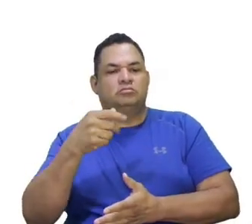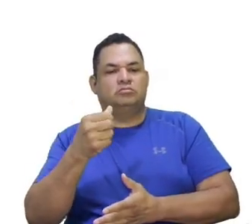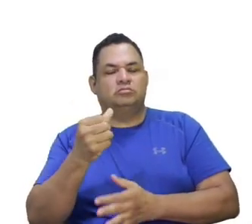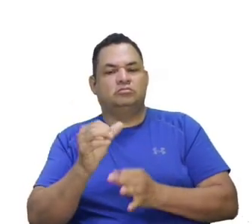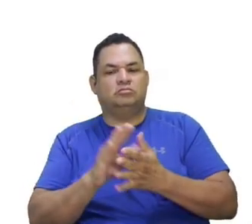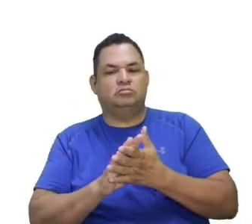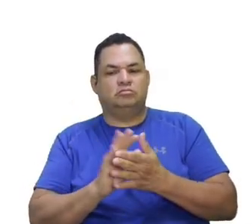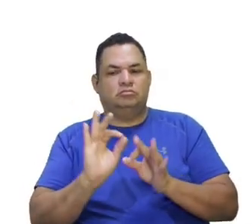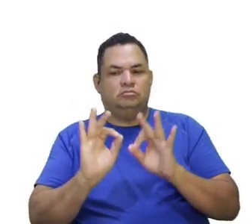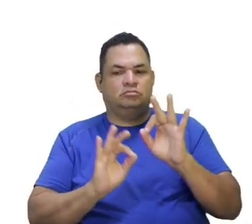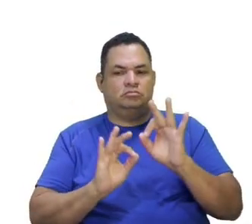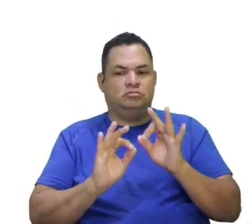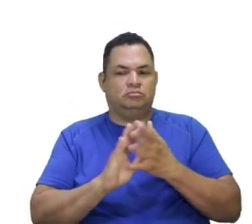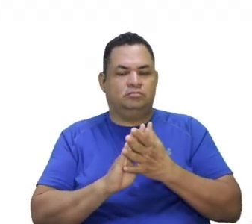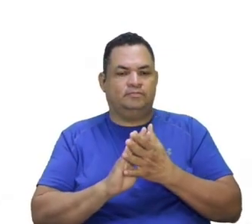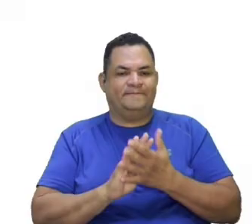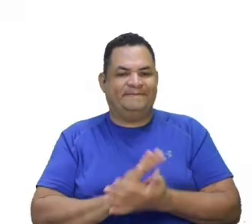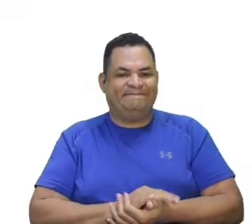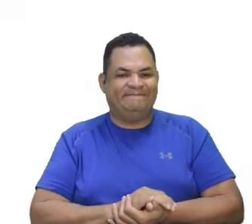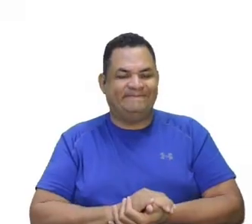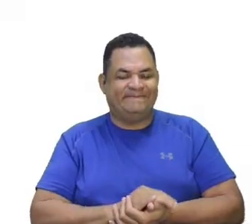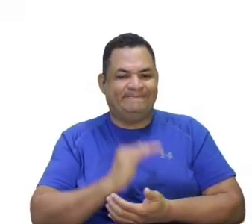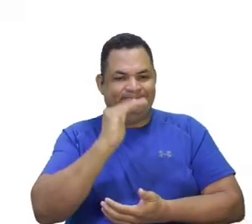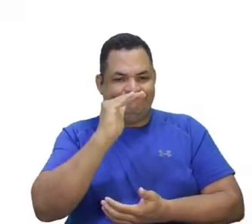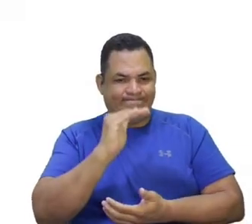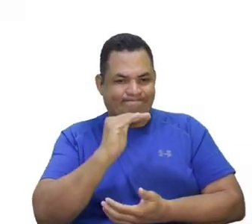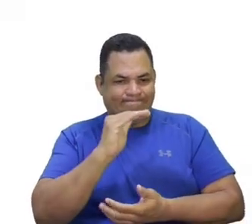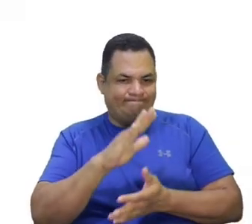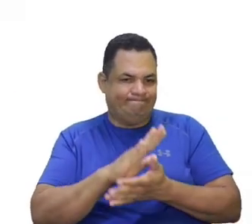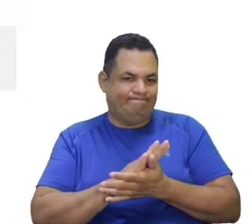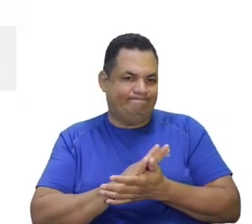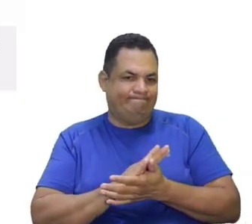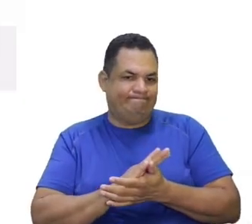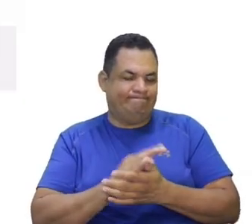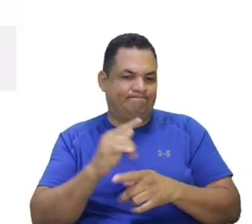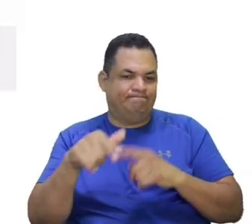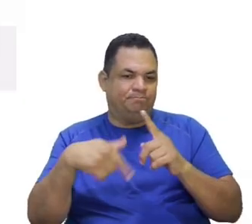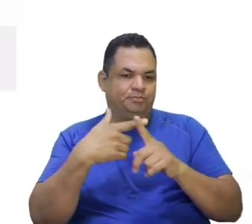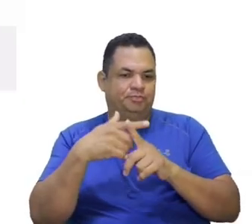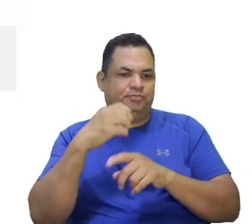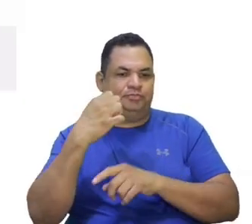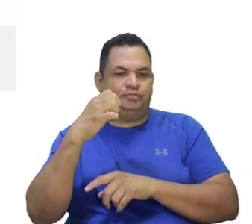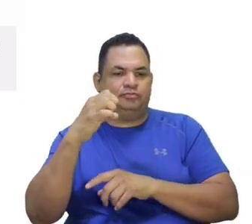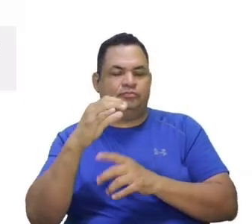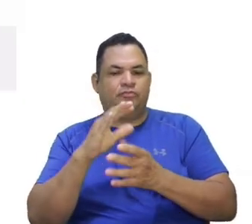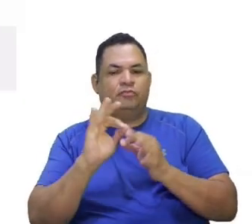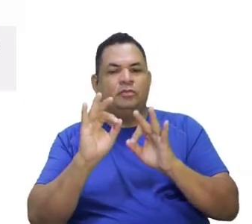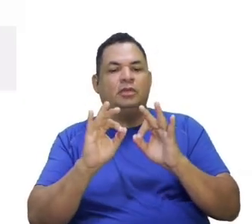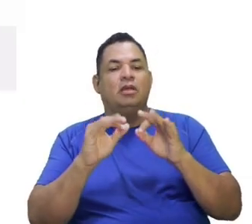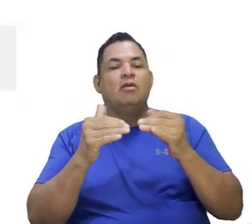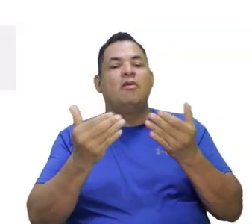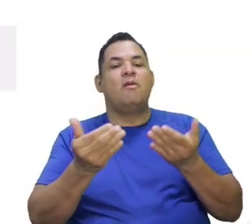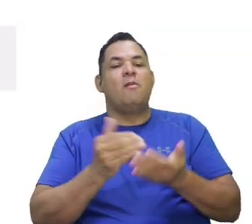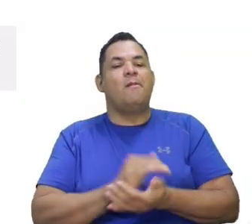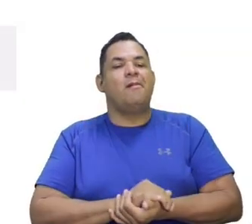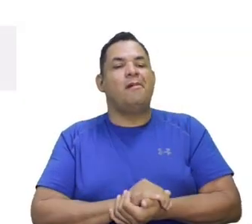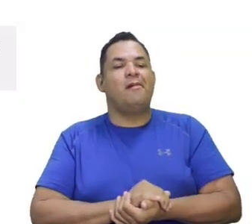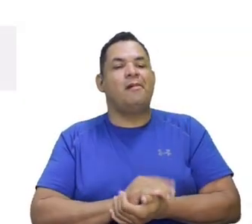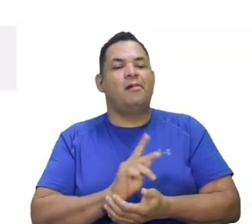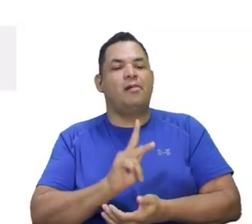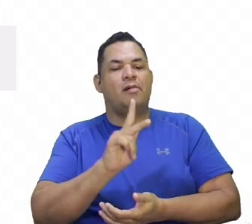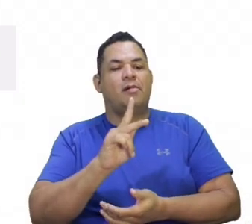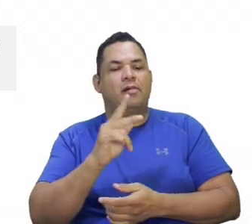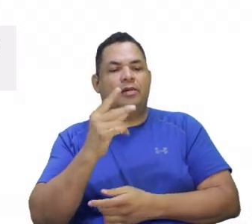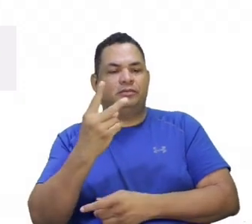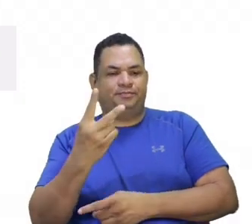3p6. Então, ele vai ser o nosso subnível mais energético. E para o nosso